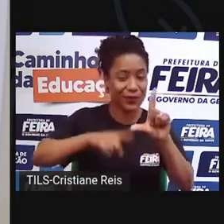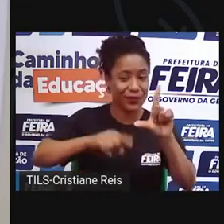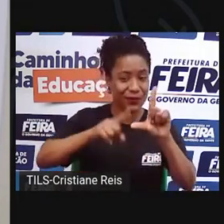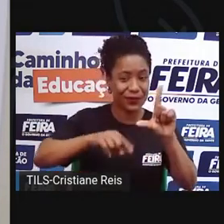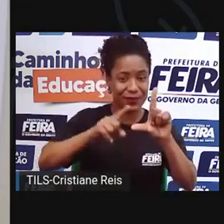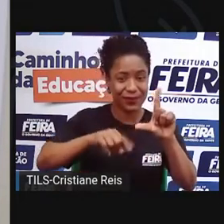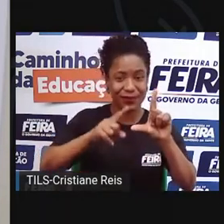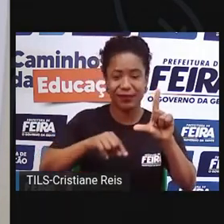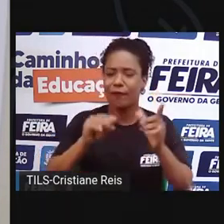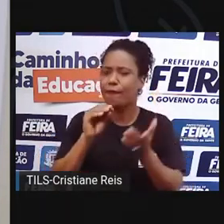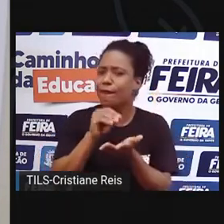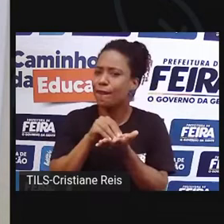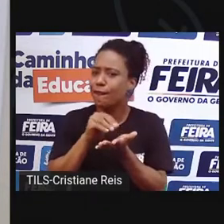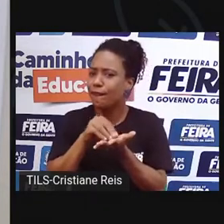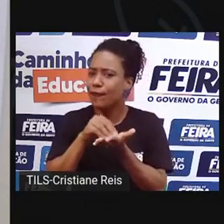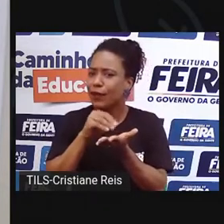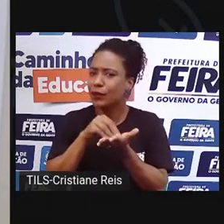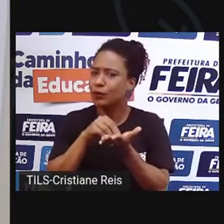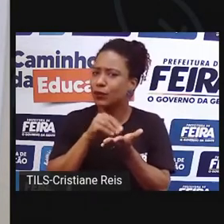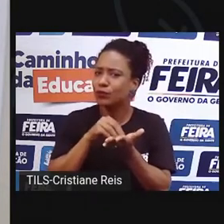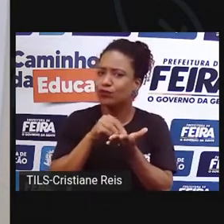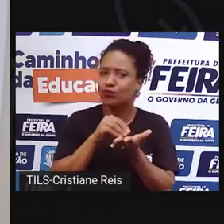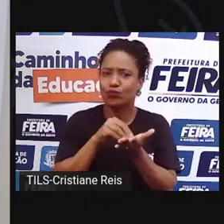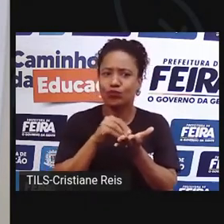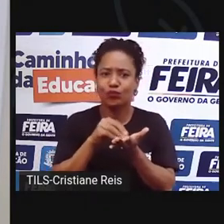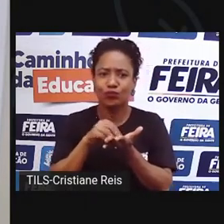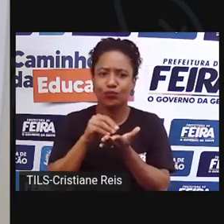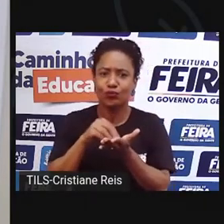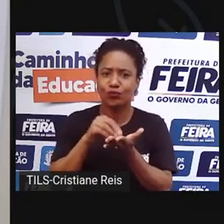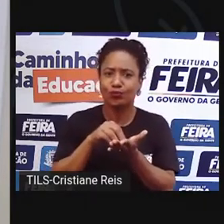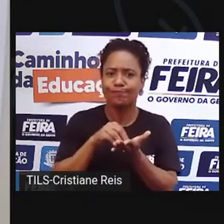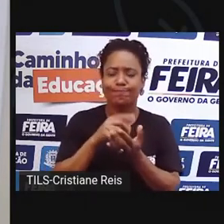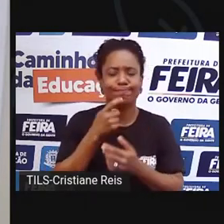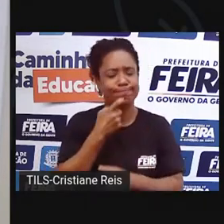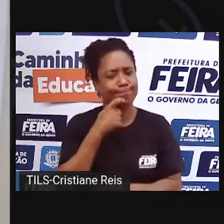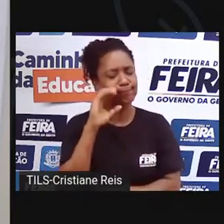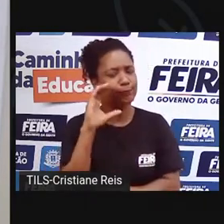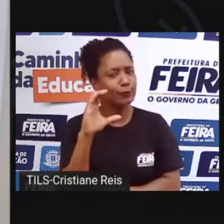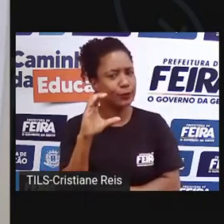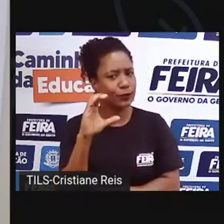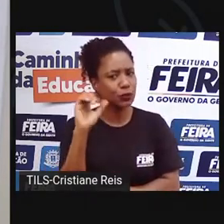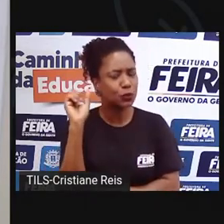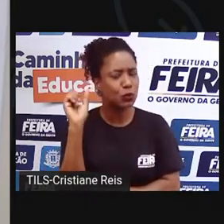Está faltando qual, hein, meninada? C de coração, L,